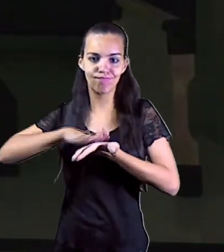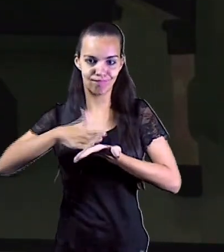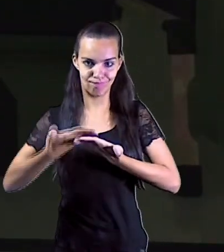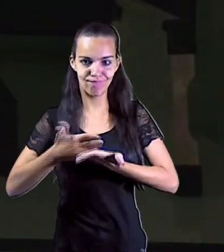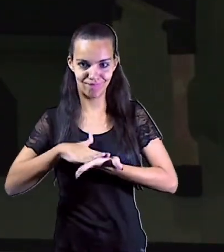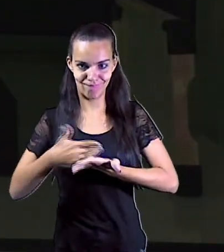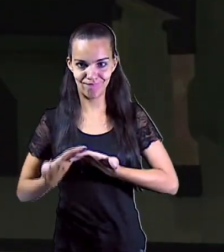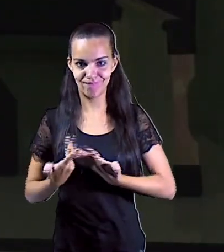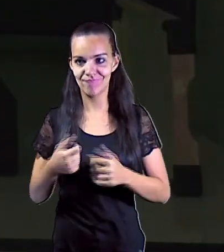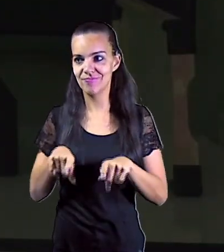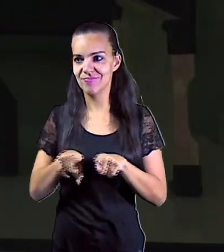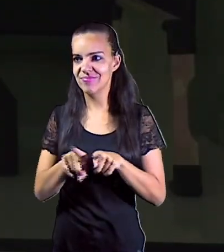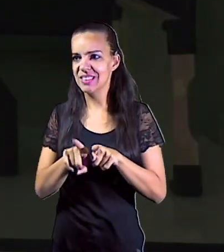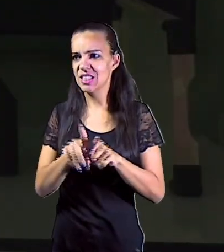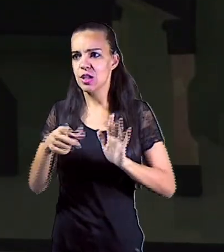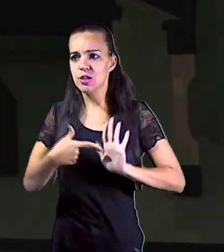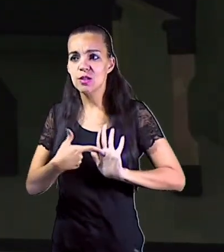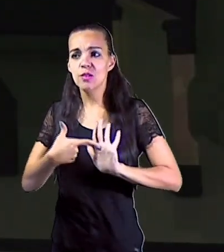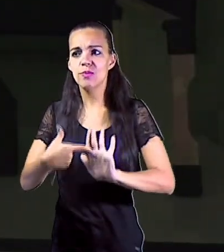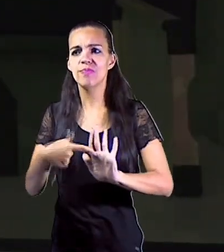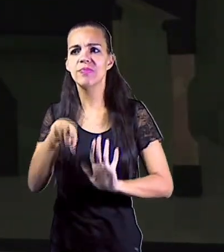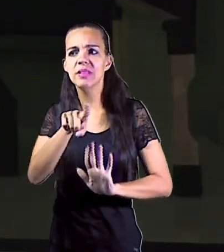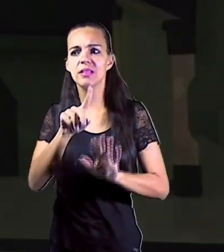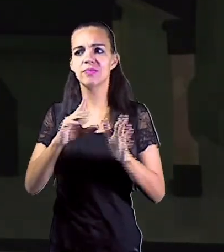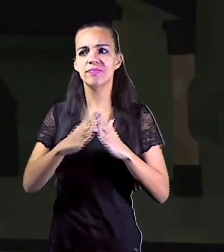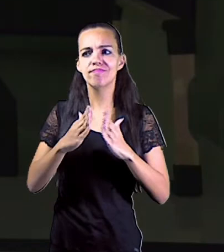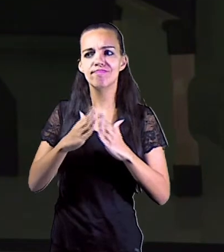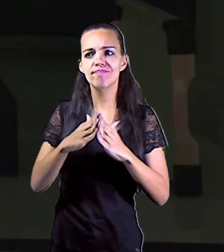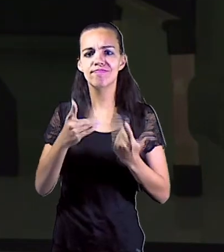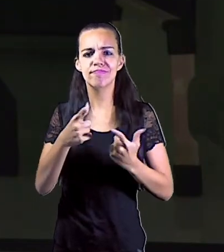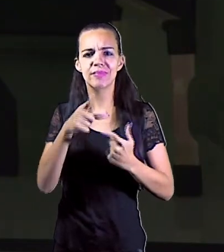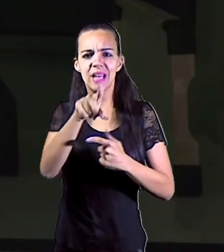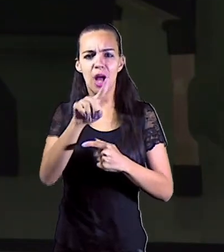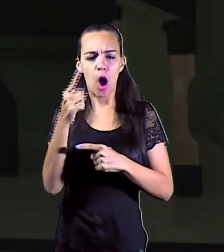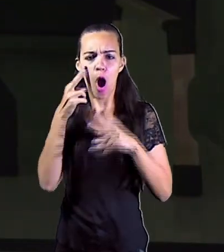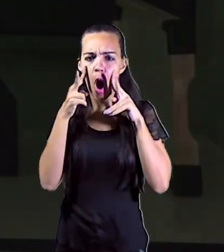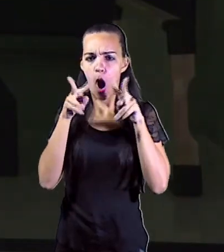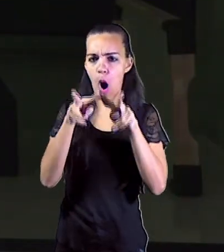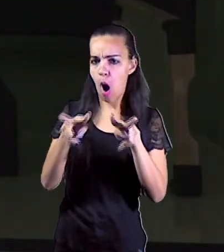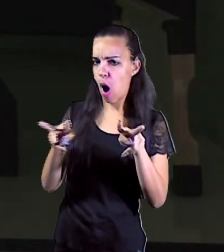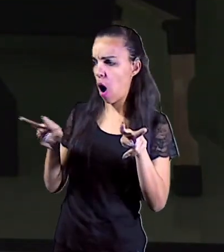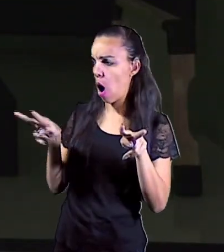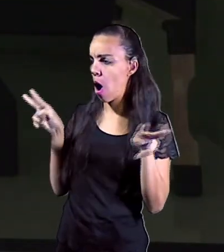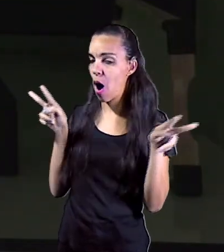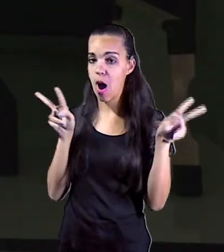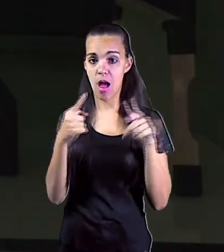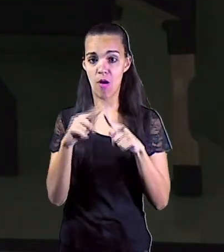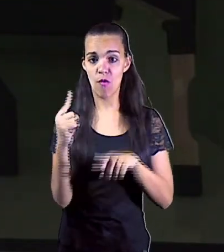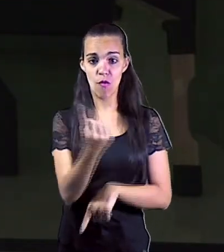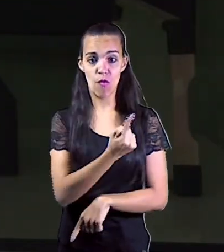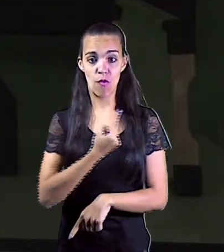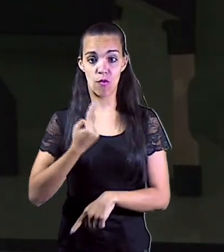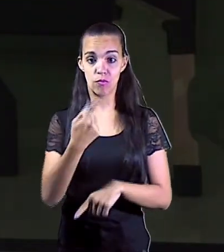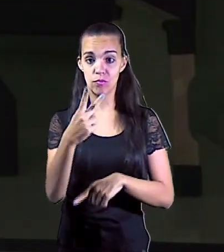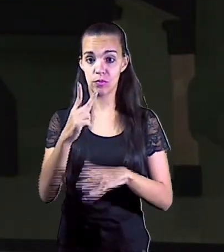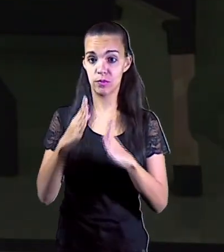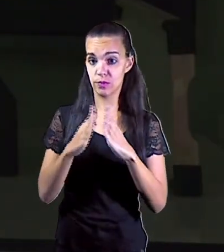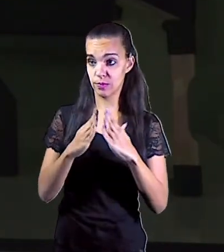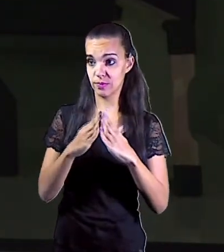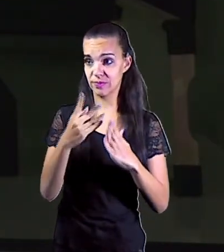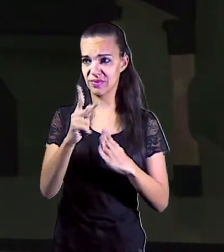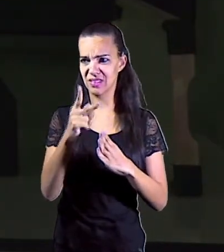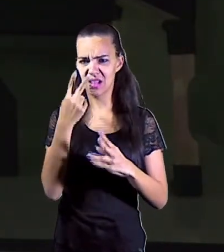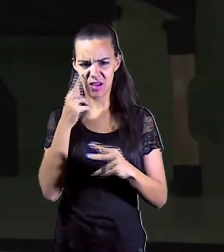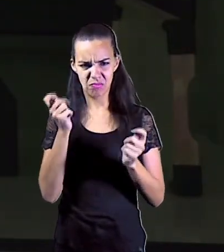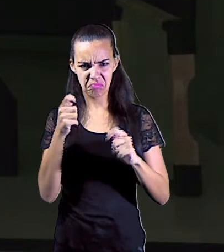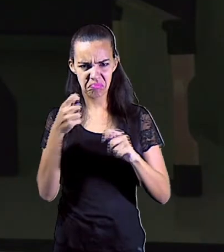sua casa, eu gostaria que você olhasse à sua volta. Se você consegue perceber algum